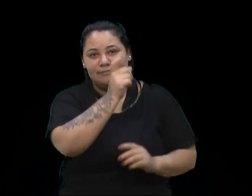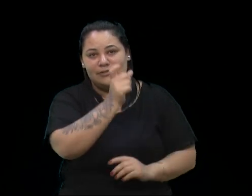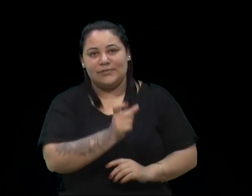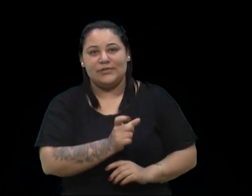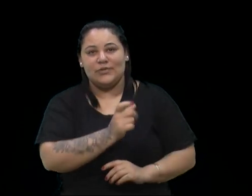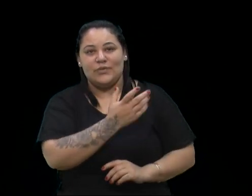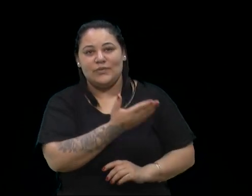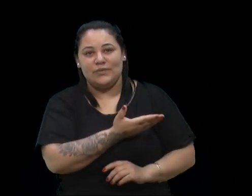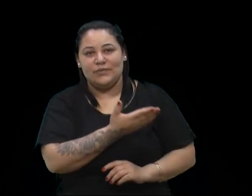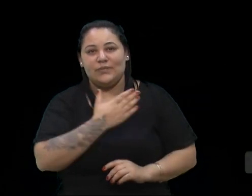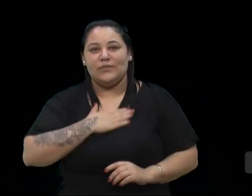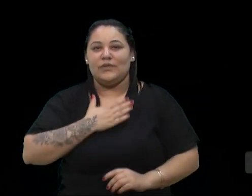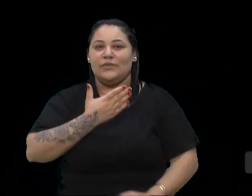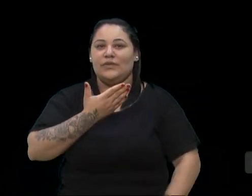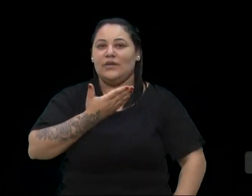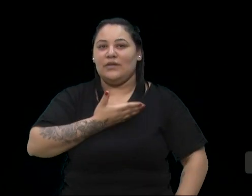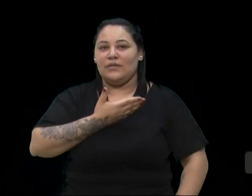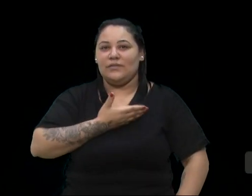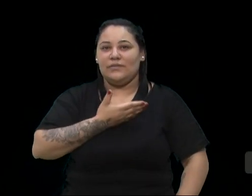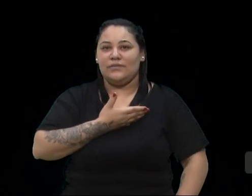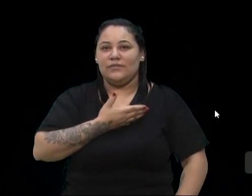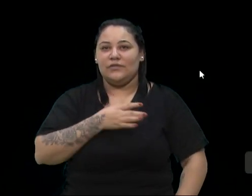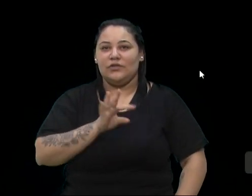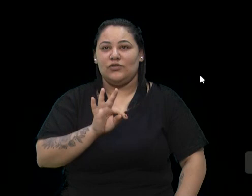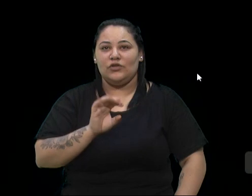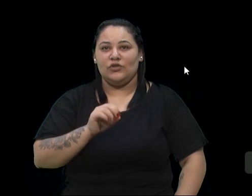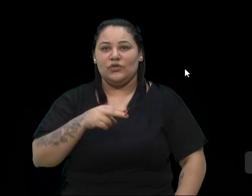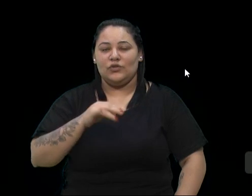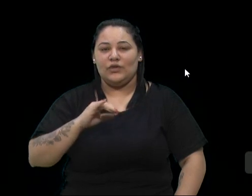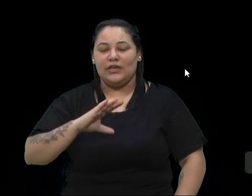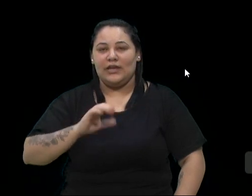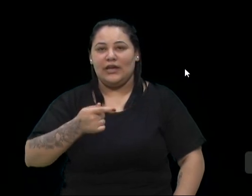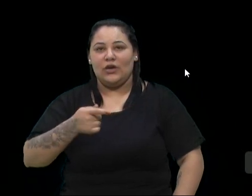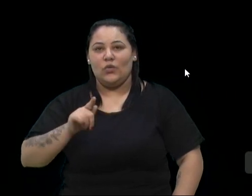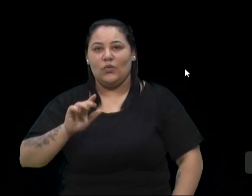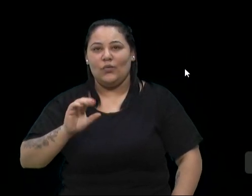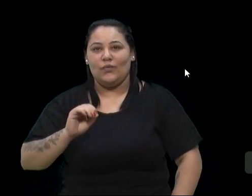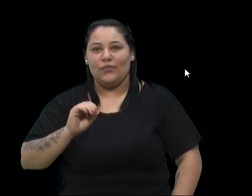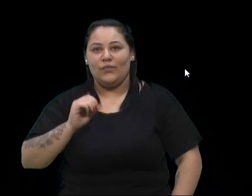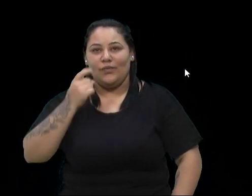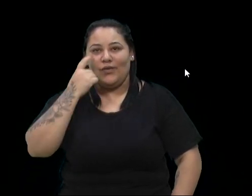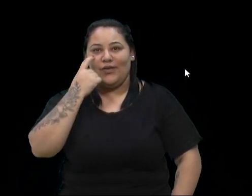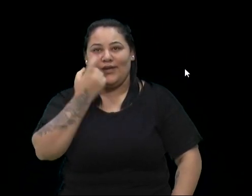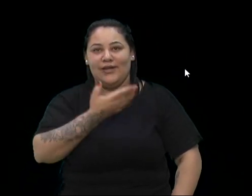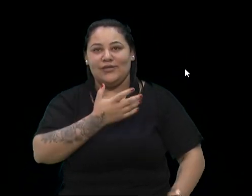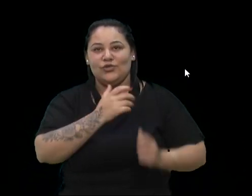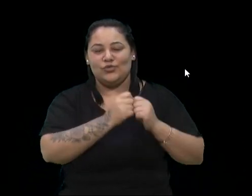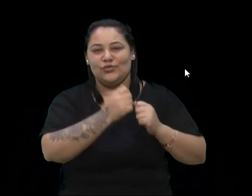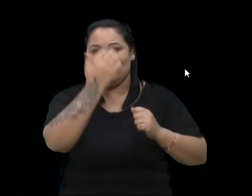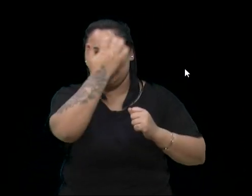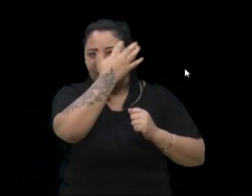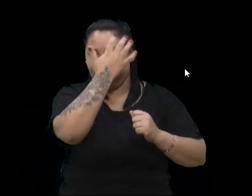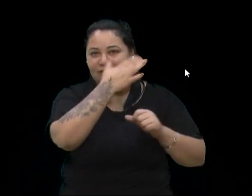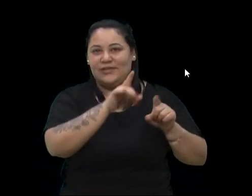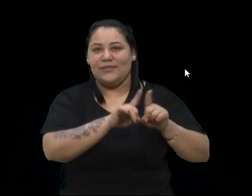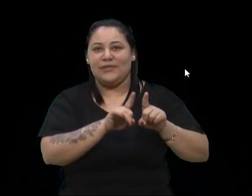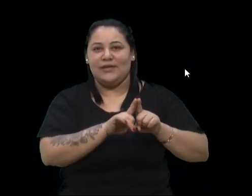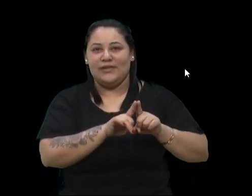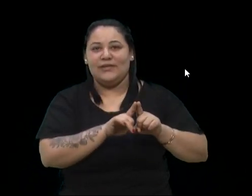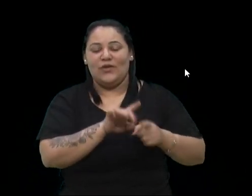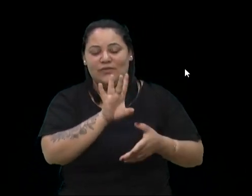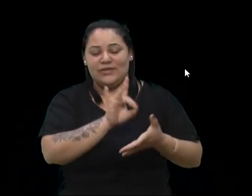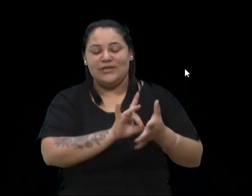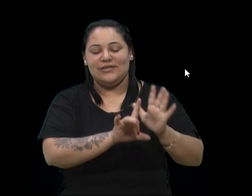pessoa do meu amigo Tunicão, né? Olha, ele como prefeito, né, sancionando